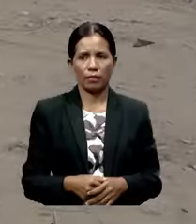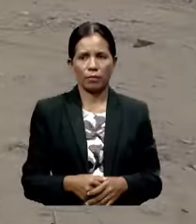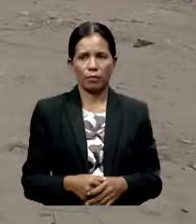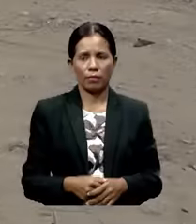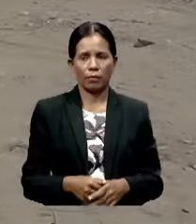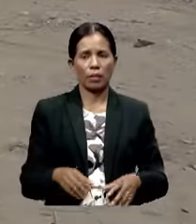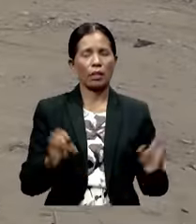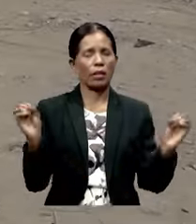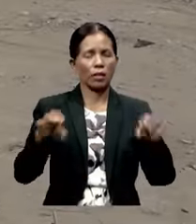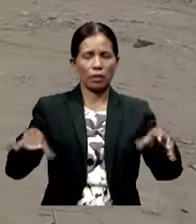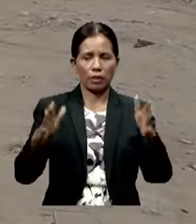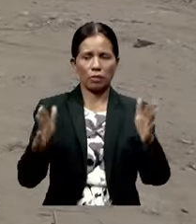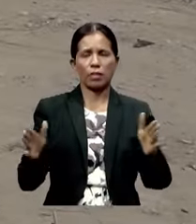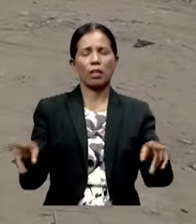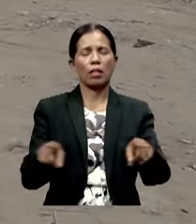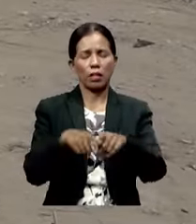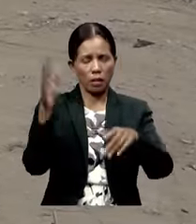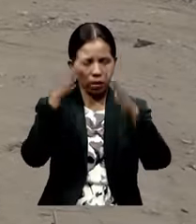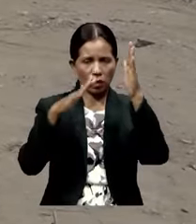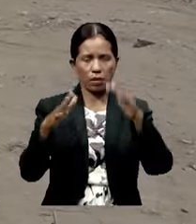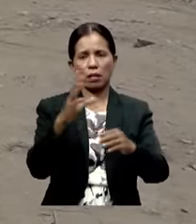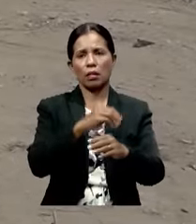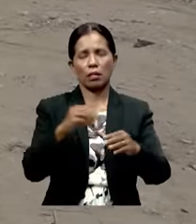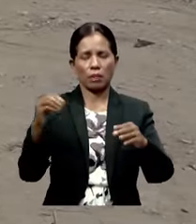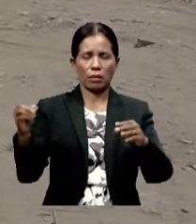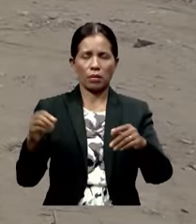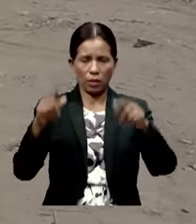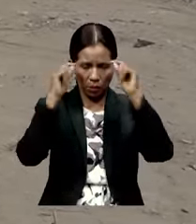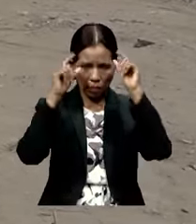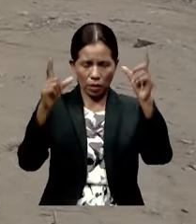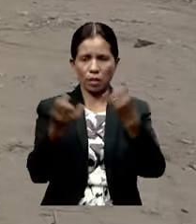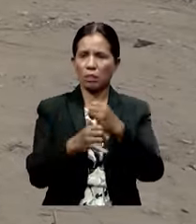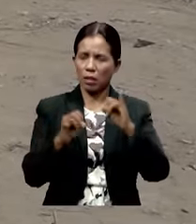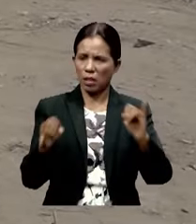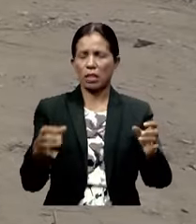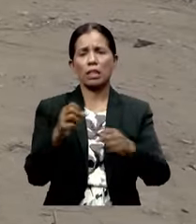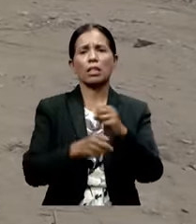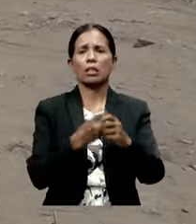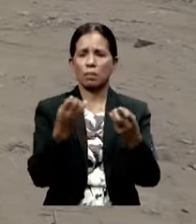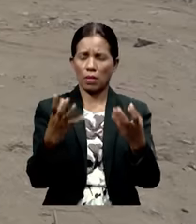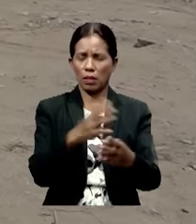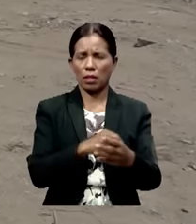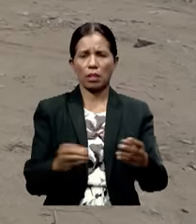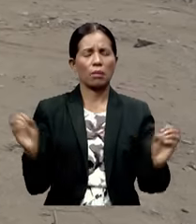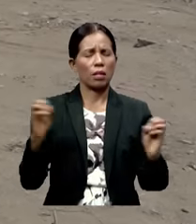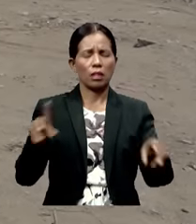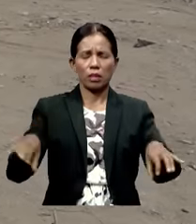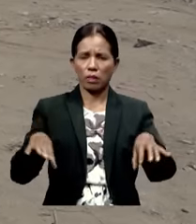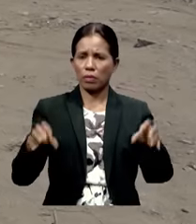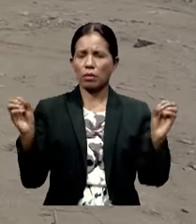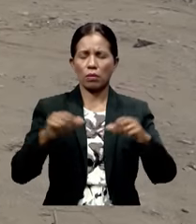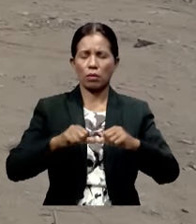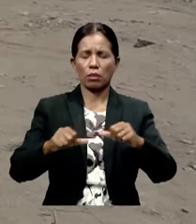Desemprego é problema bote na São Timor-Leste, nebe ukunanti na Baracona. Realidade é tudo, desemprego continua aumenta no campo de serviço